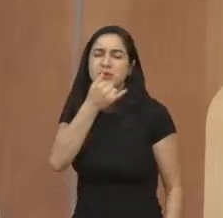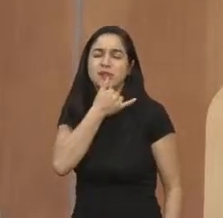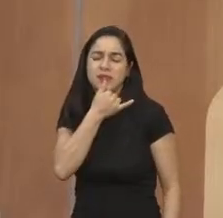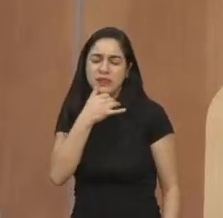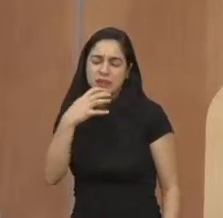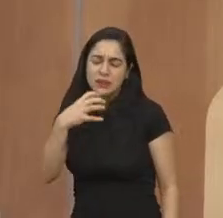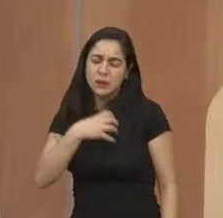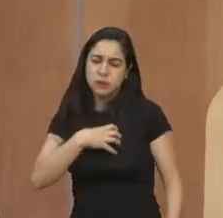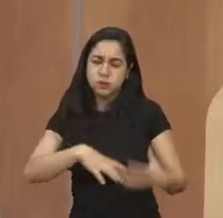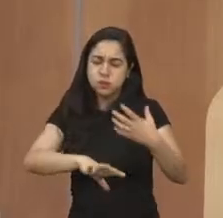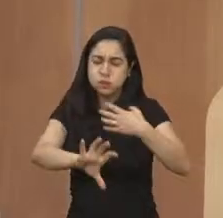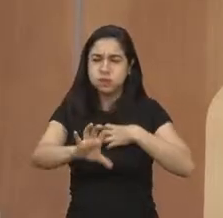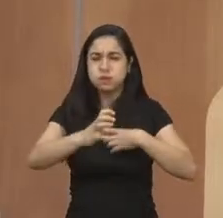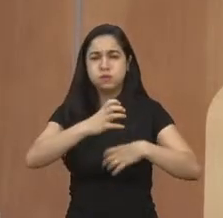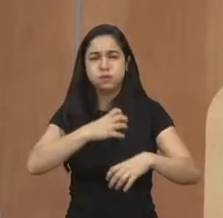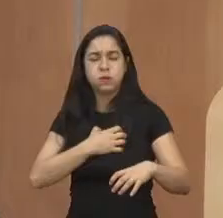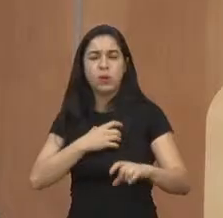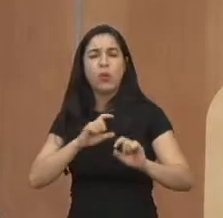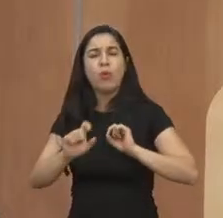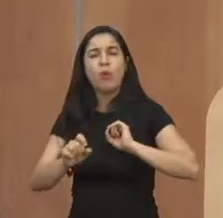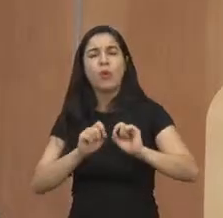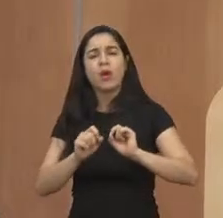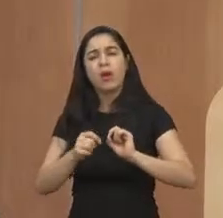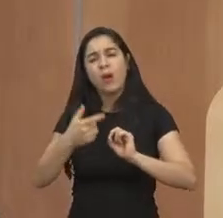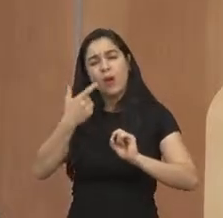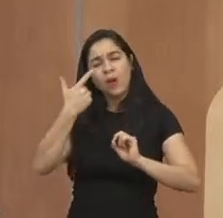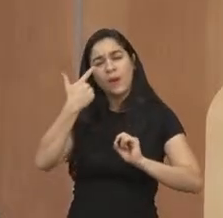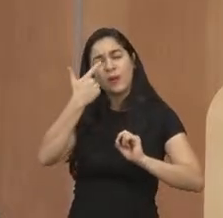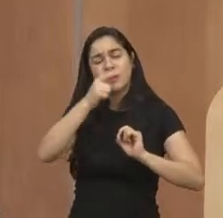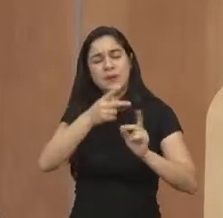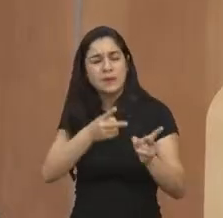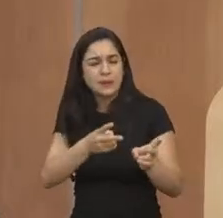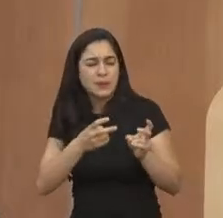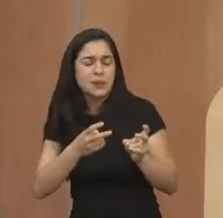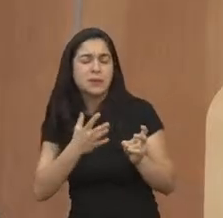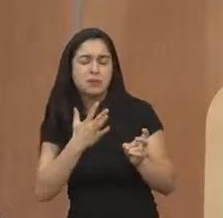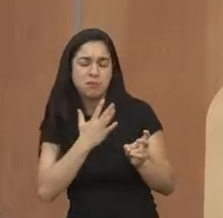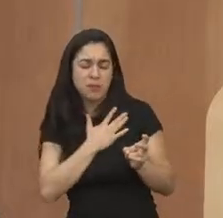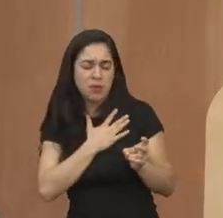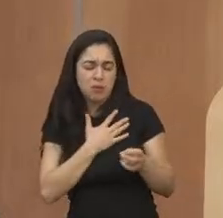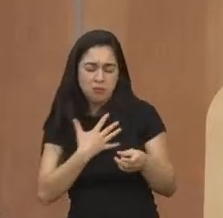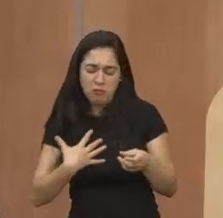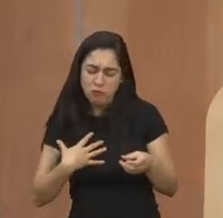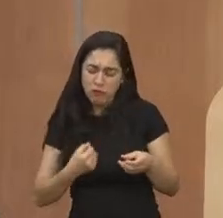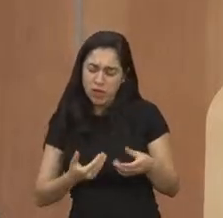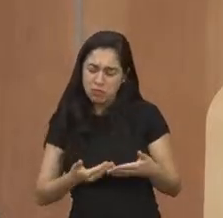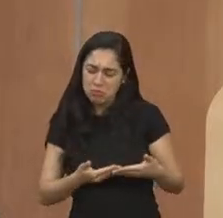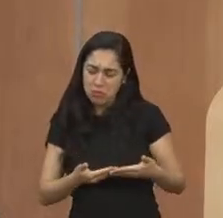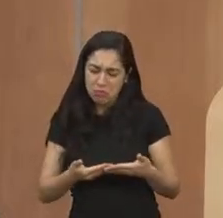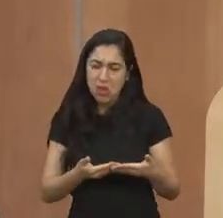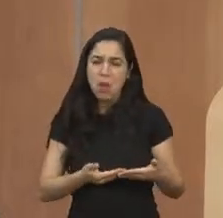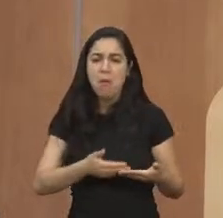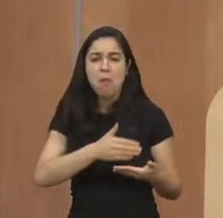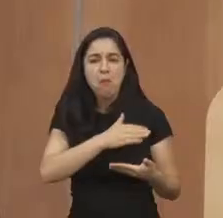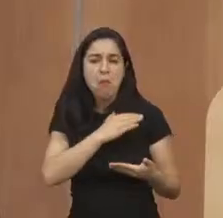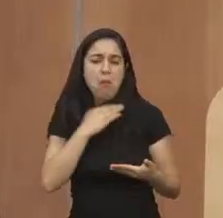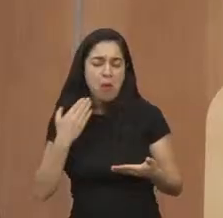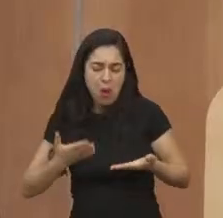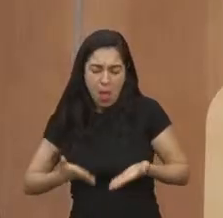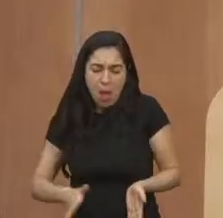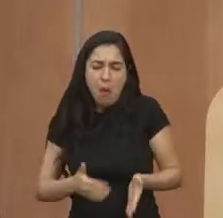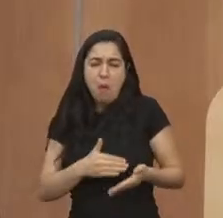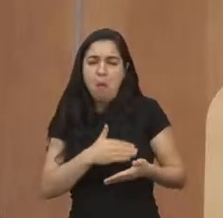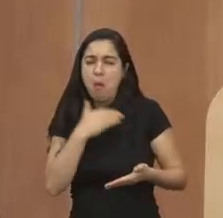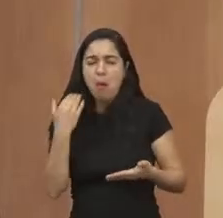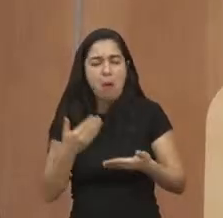fundamental para que a pessoa possa ter aquela condição assim, eu estou sepultando um ente querido, eu estou passando pelo processo do luto, estou